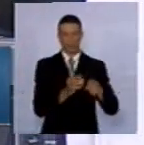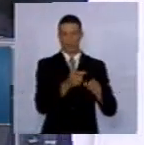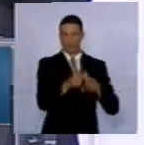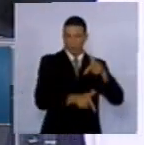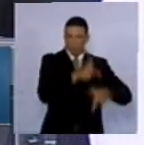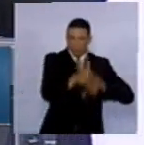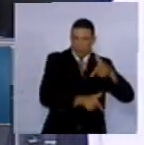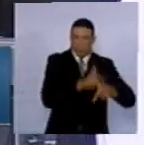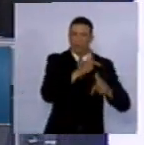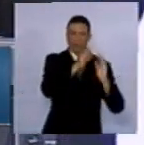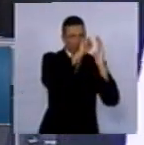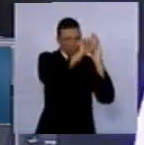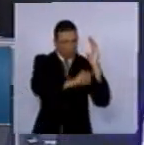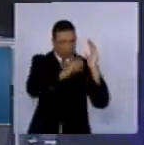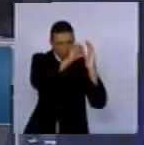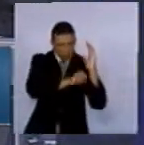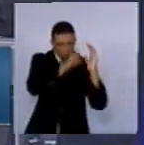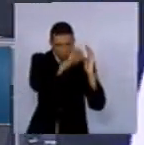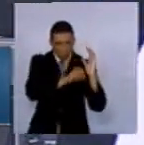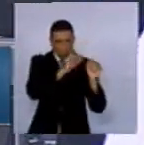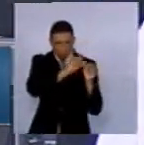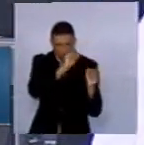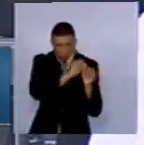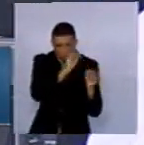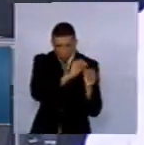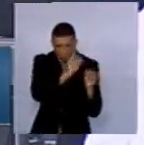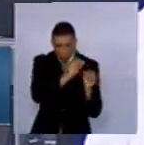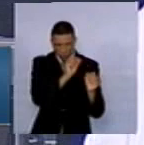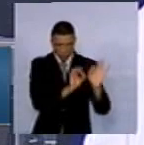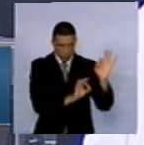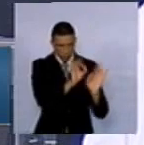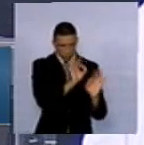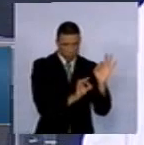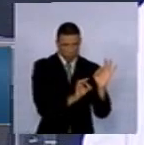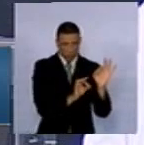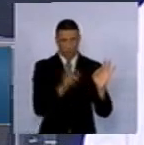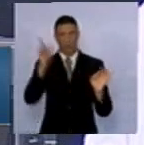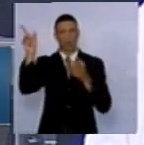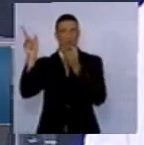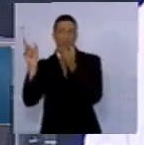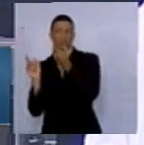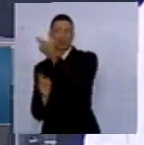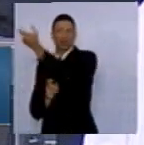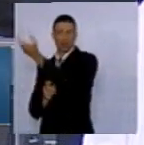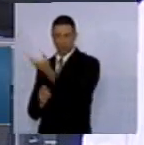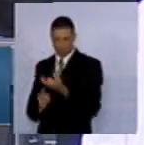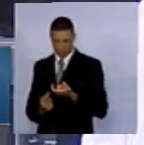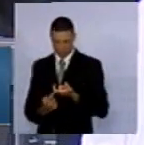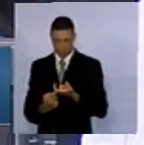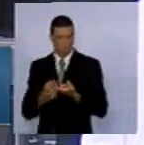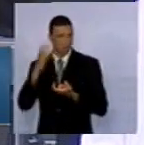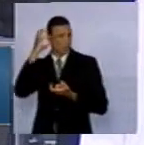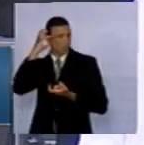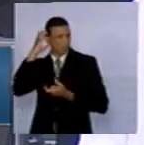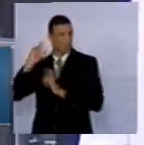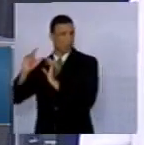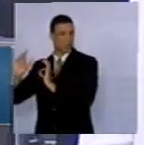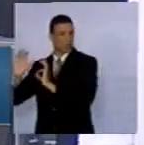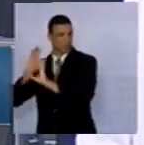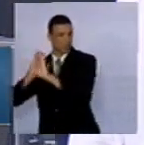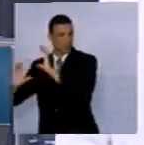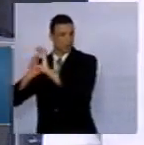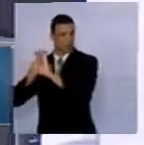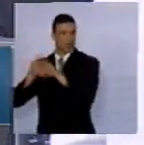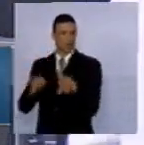conteúdo que continua a ser chamado em inglês na maioria dos documentos Rádio Difusão rádio e